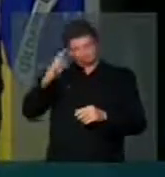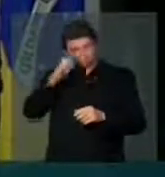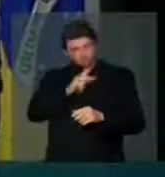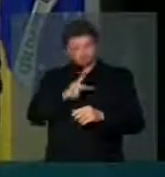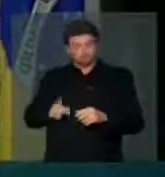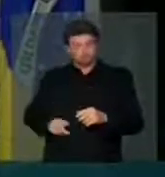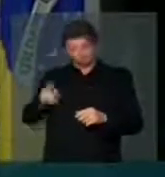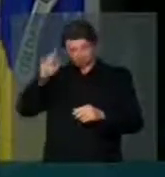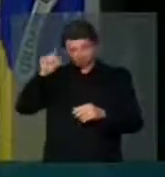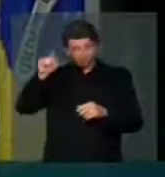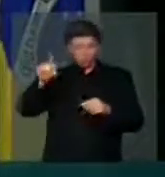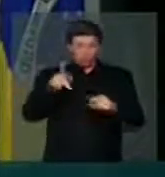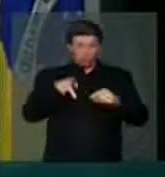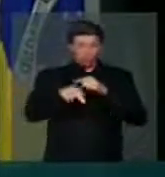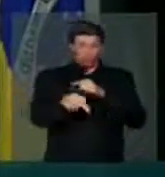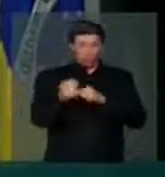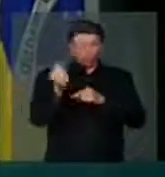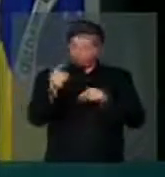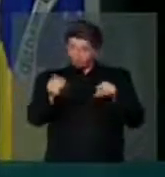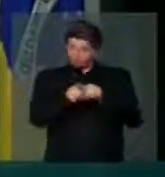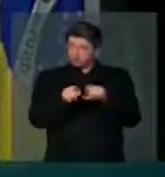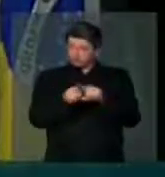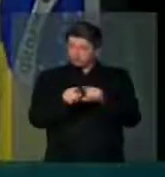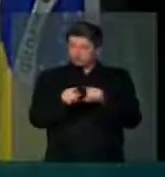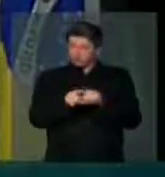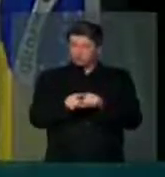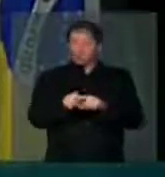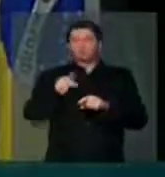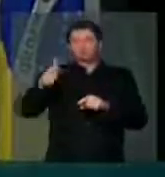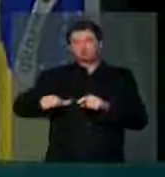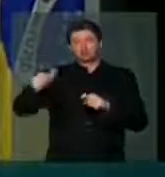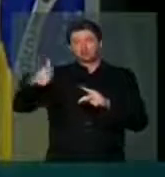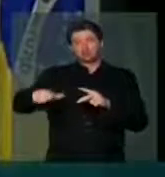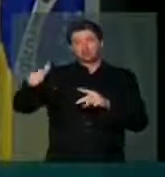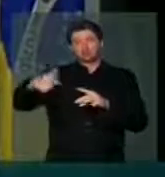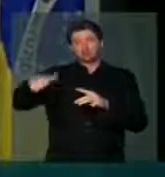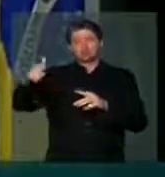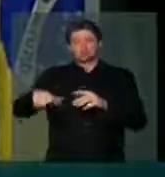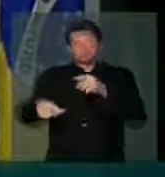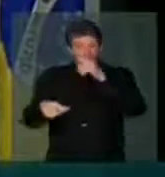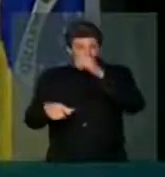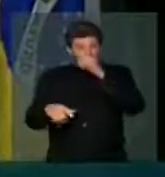a senhora também fez cortes significativos e sucessivos na pasta,